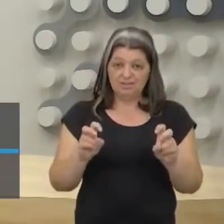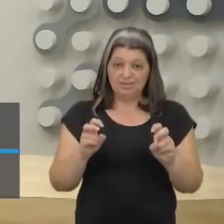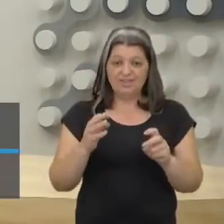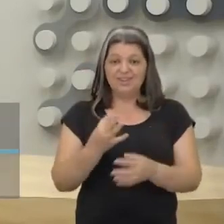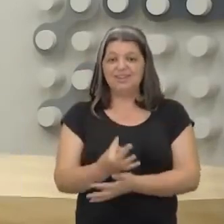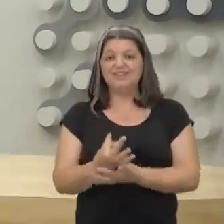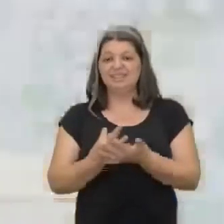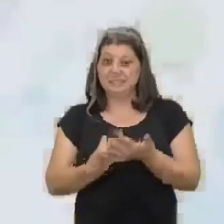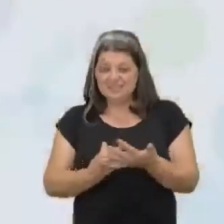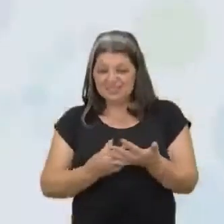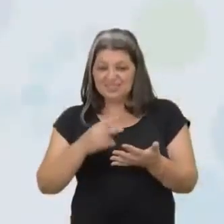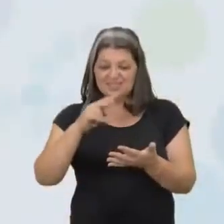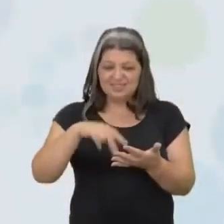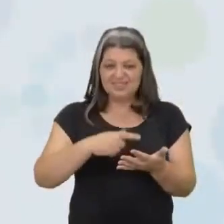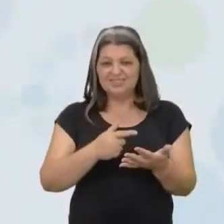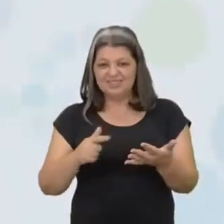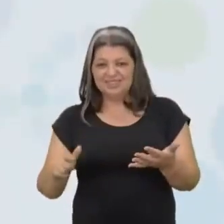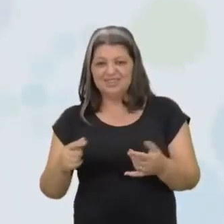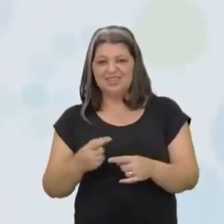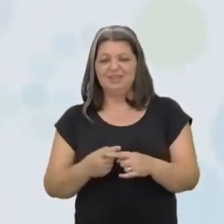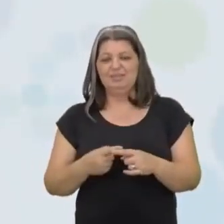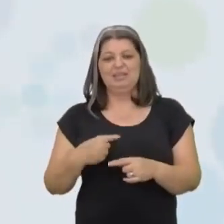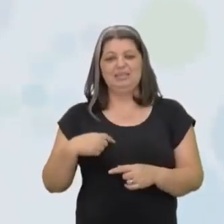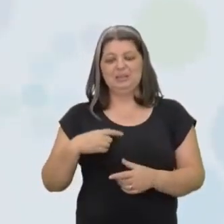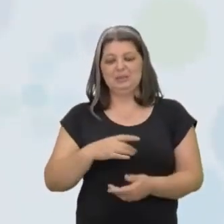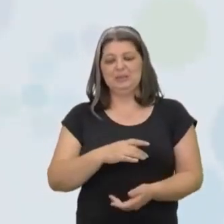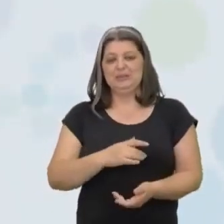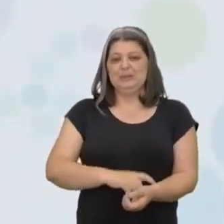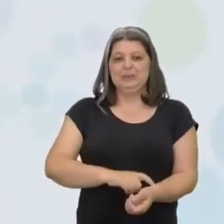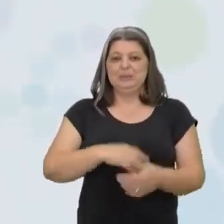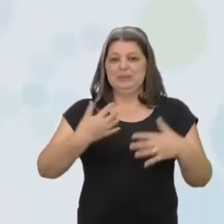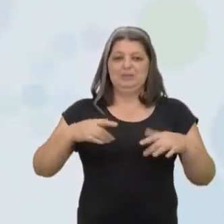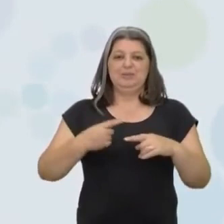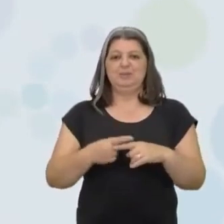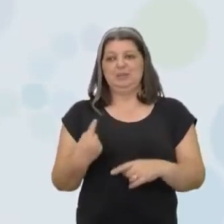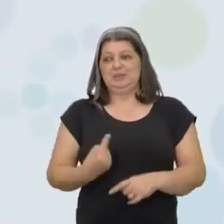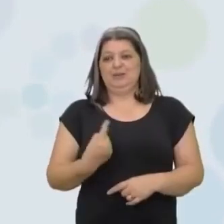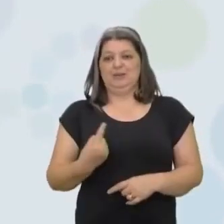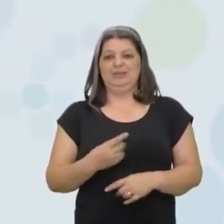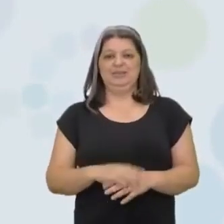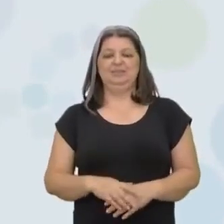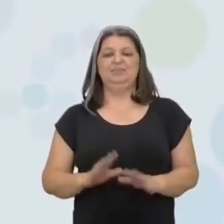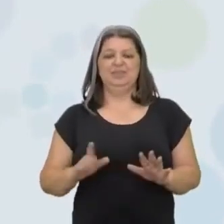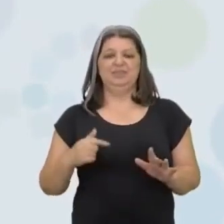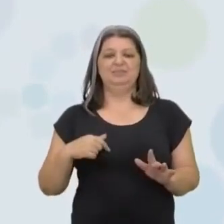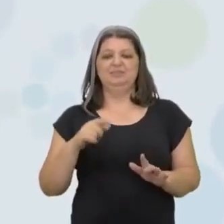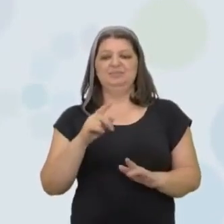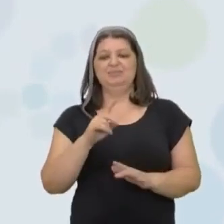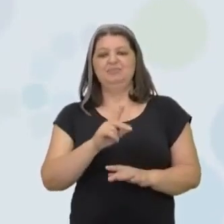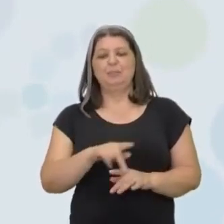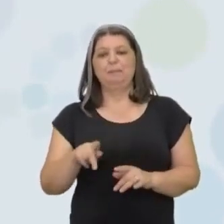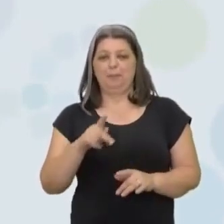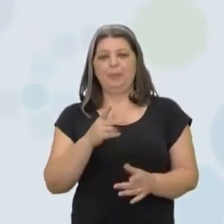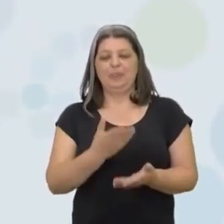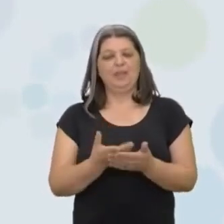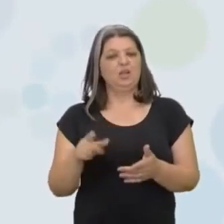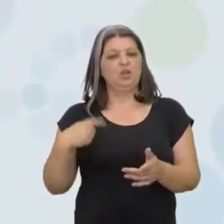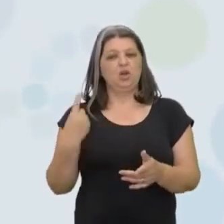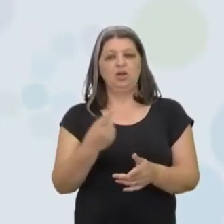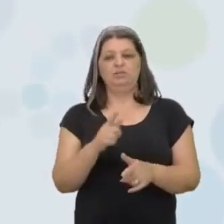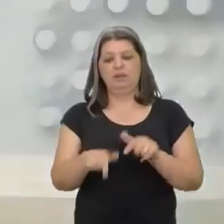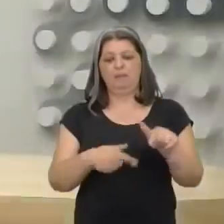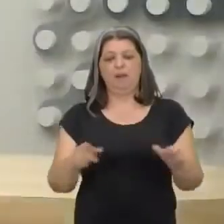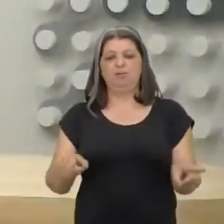retextualizando, tá? É um pouquinho de nervoso que eu tô sozinha. Retextualizando, que era do professor Mauro Marcel, mas a gente trabalha junto e vai